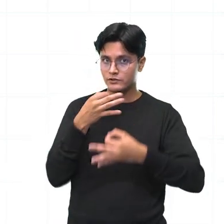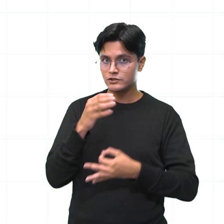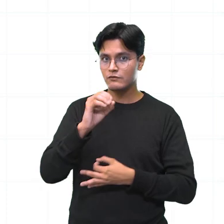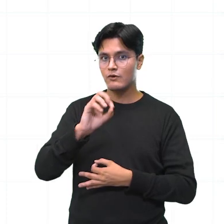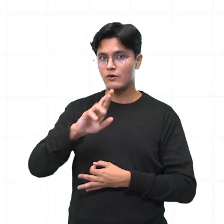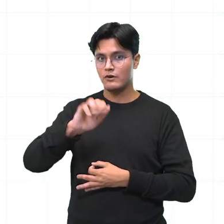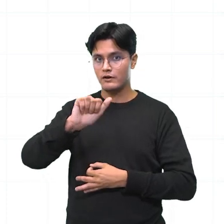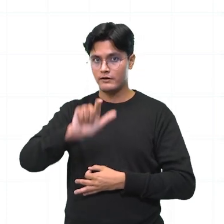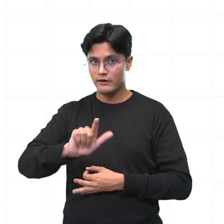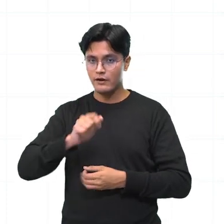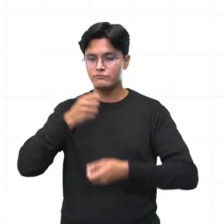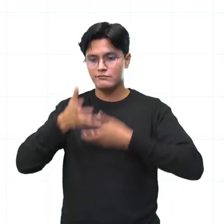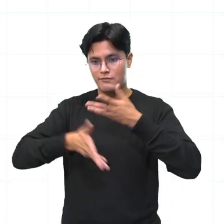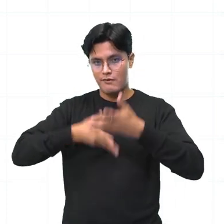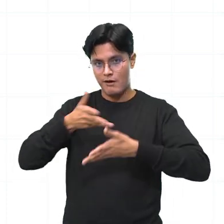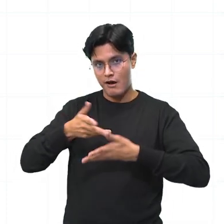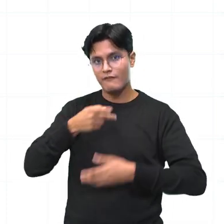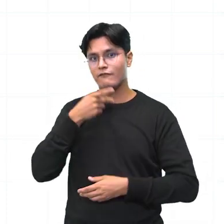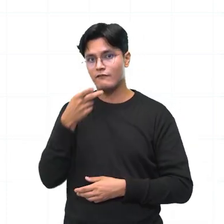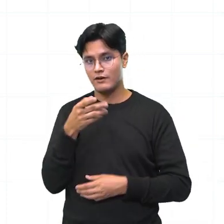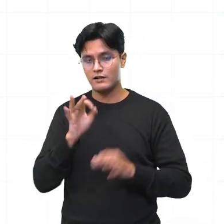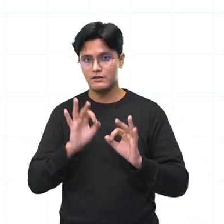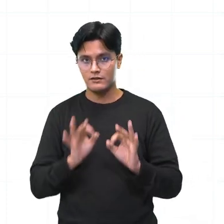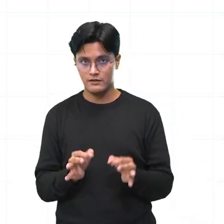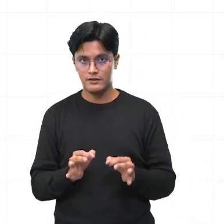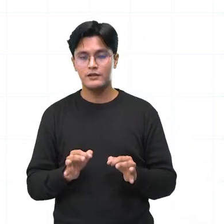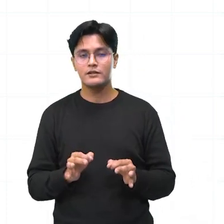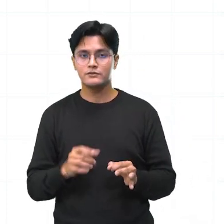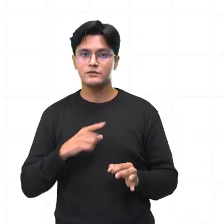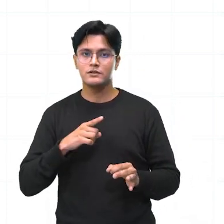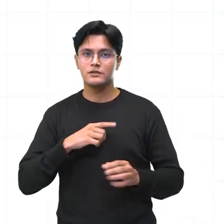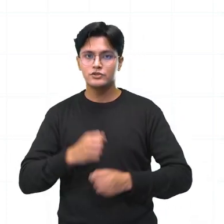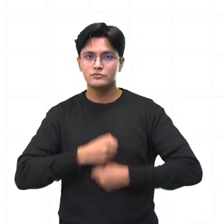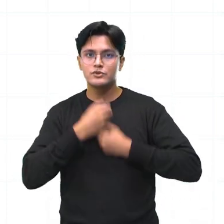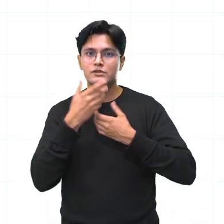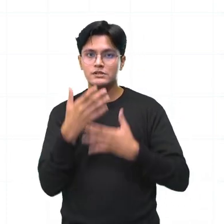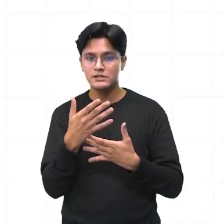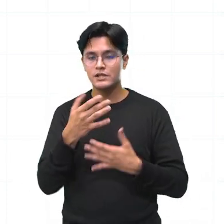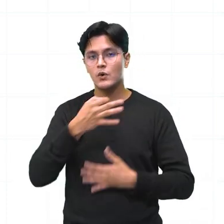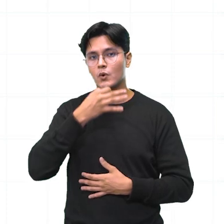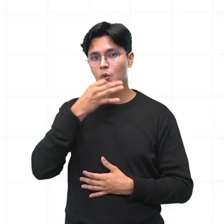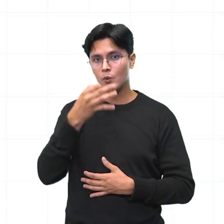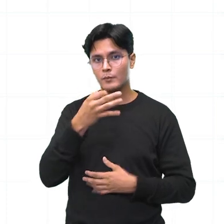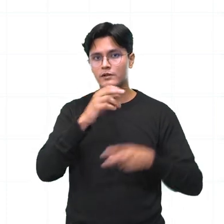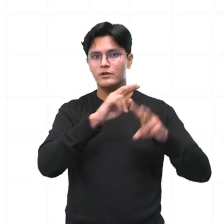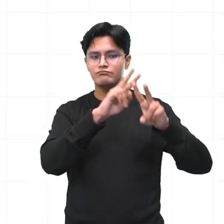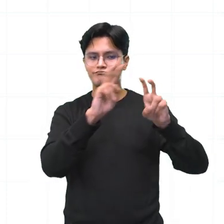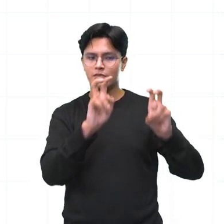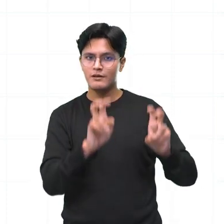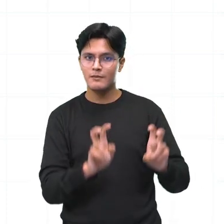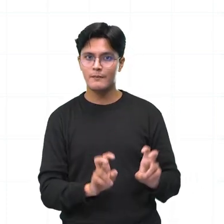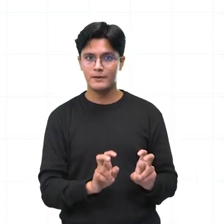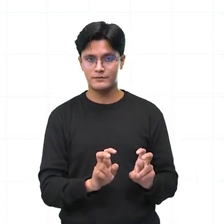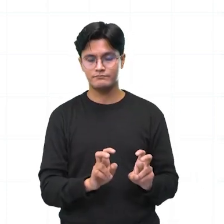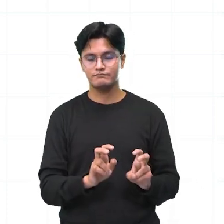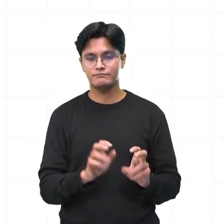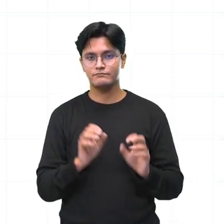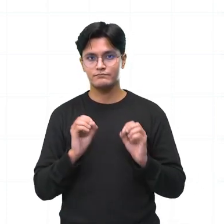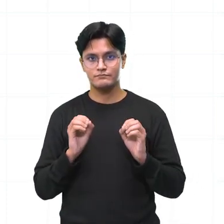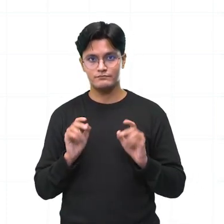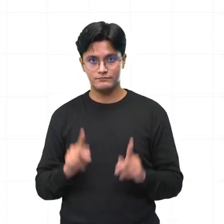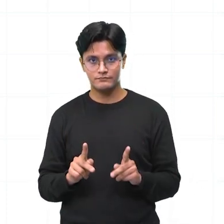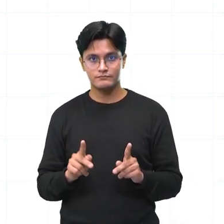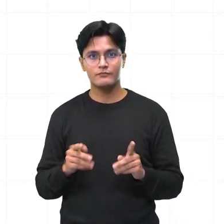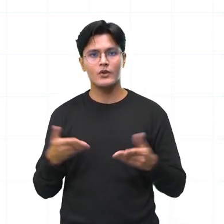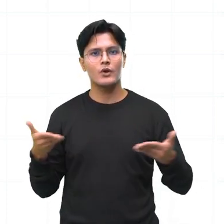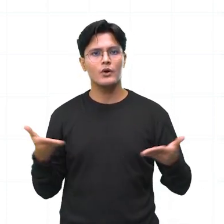fala, né? E ele traz exposição e defesa de uma opinião sobre temas variados, ok? Nós vamos